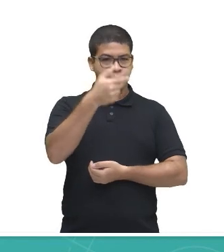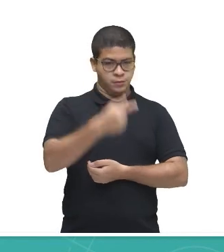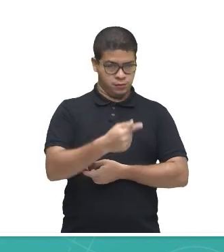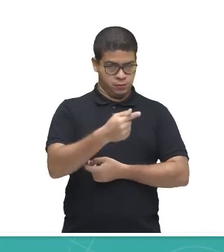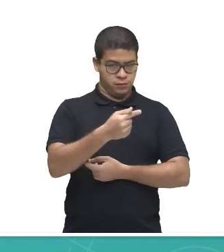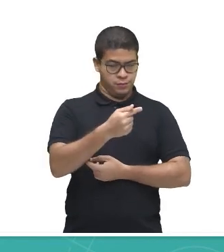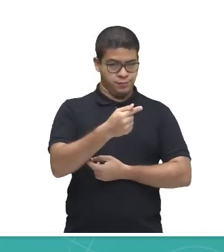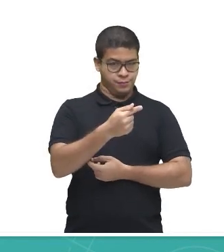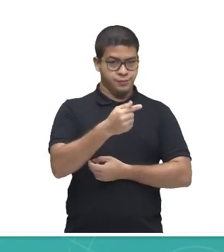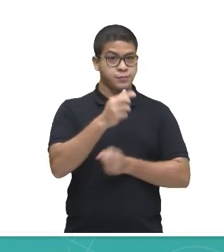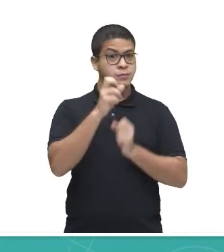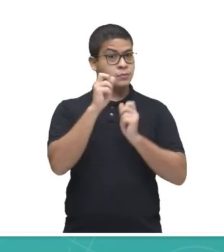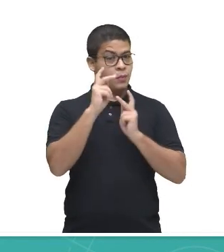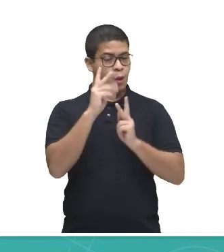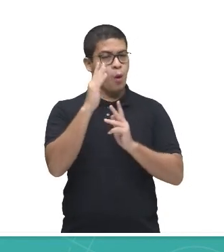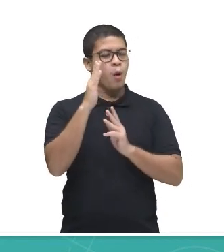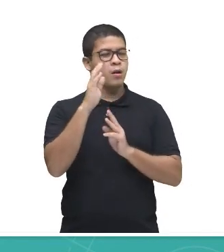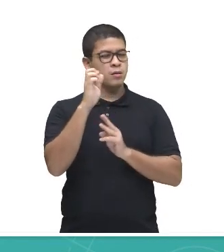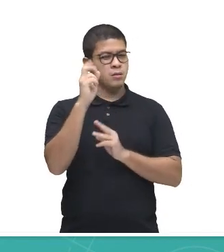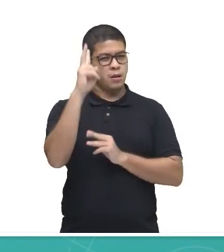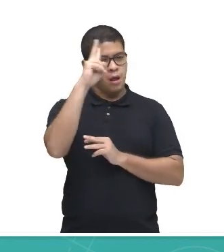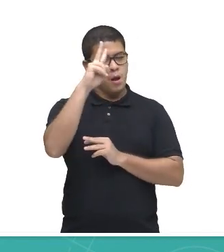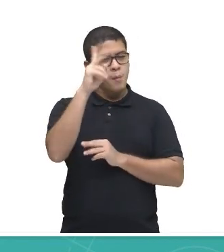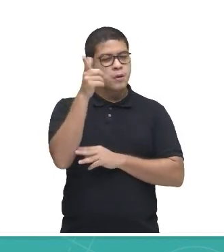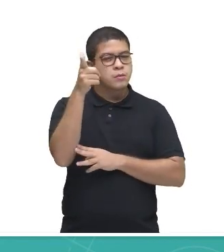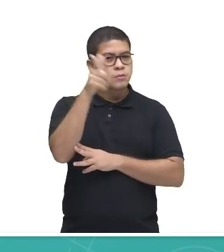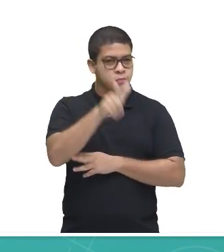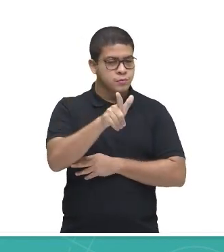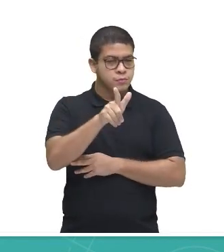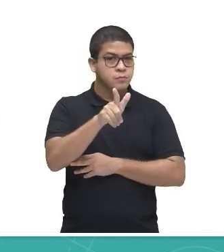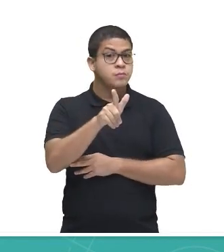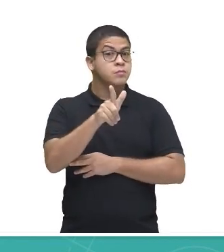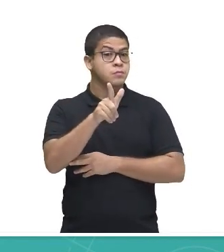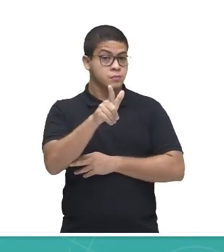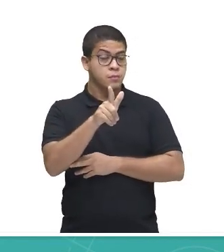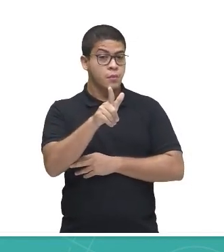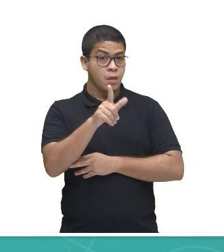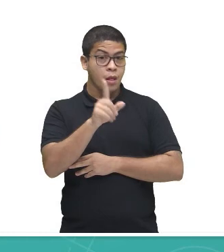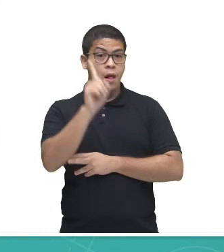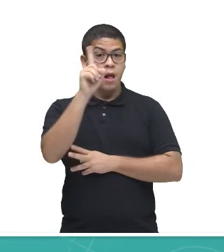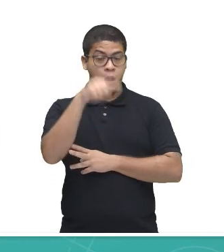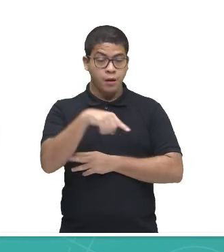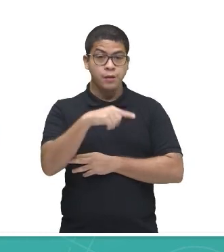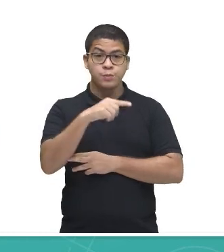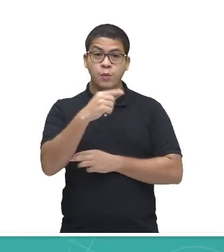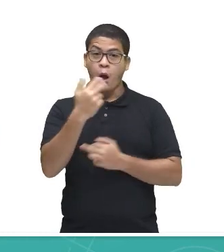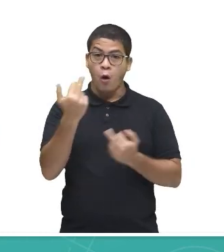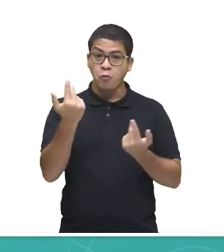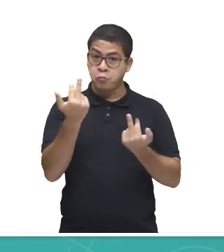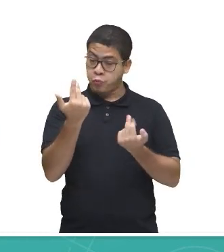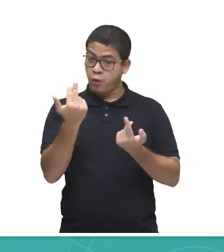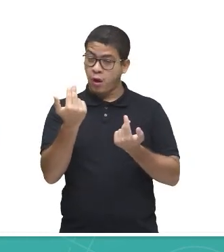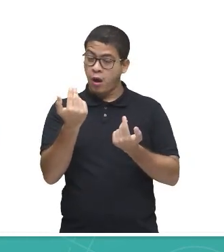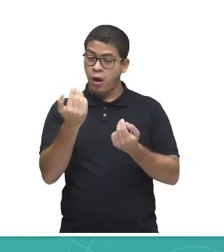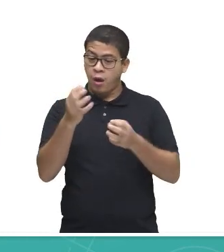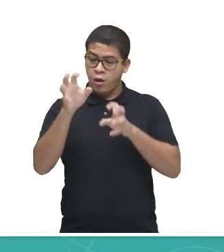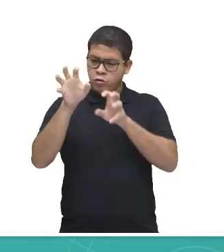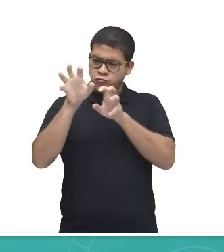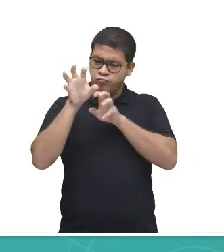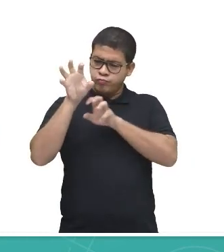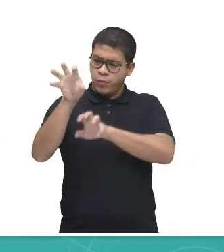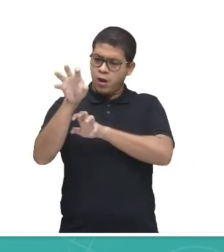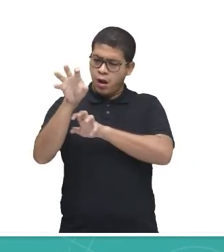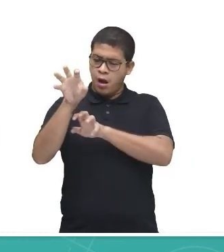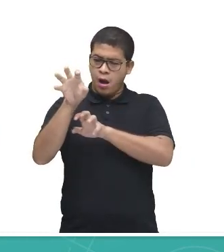7. Relembrando, colateral, tá bom? Pertence ao mesmo lado em relação à